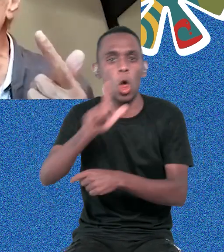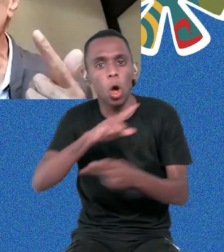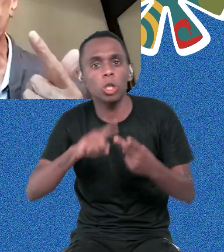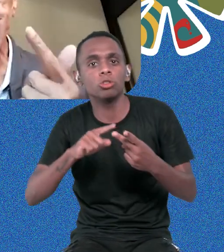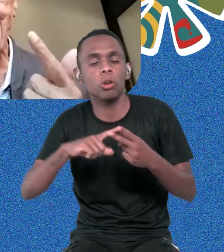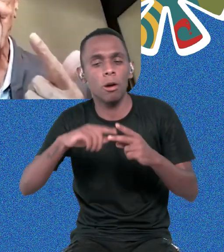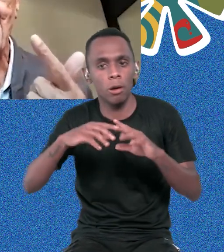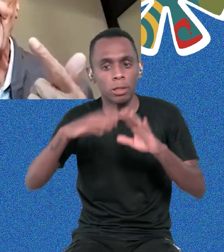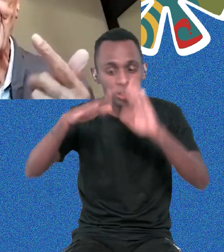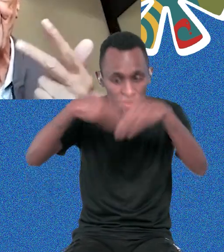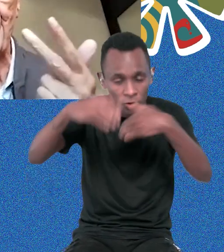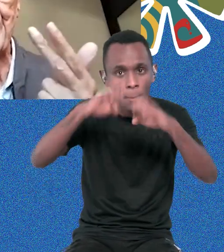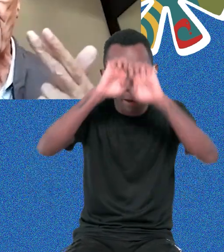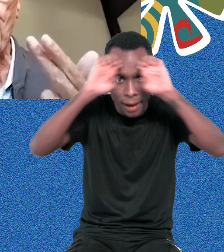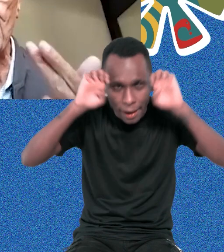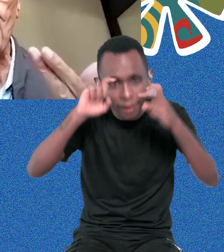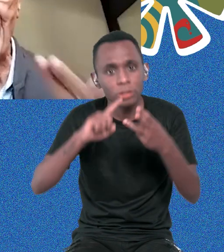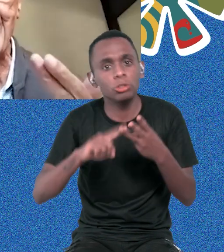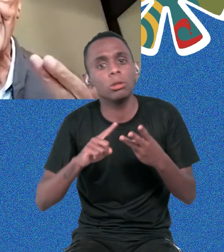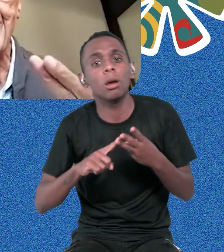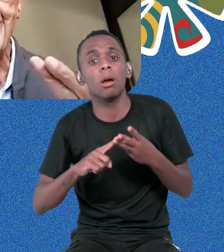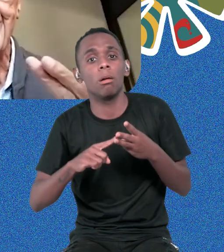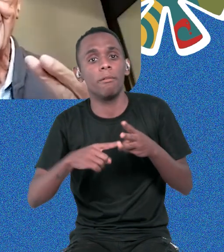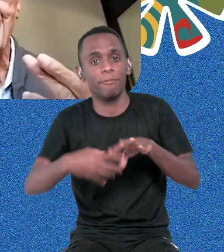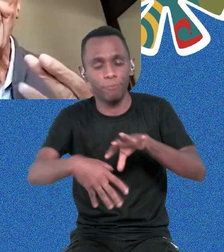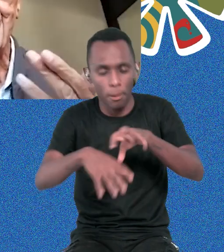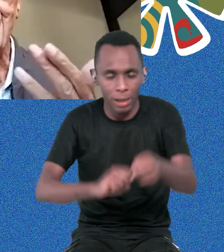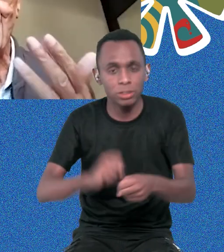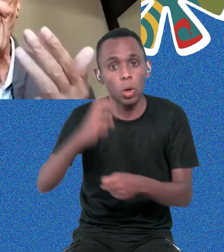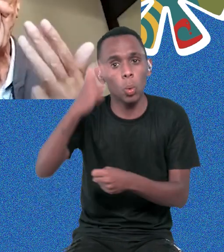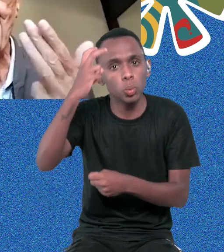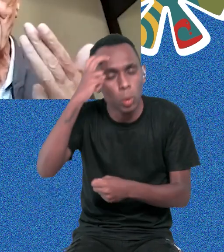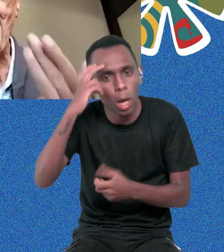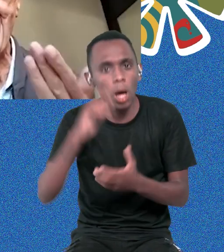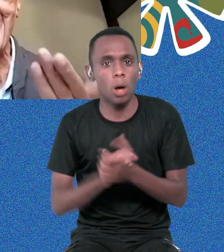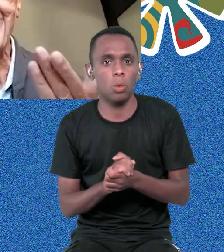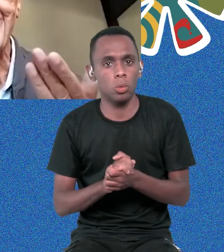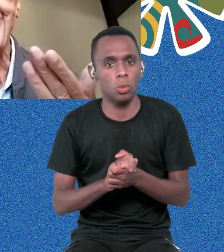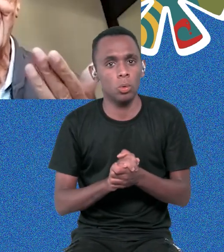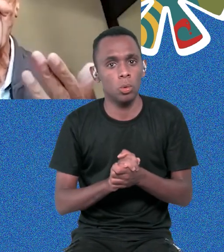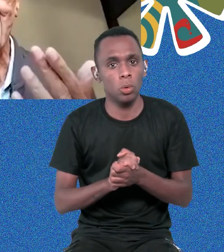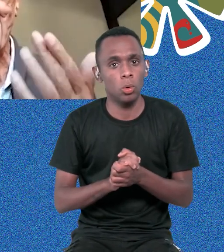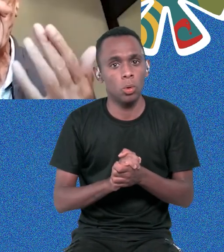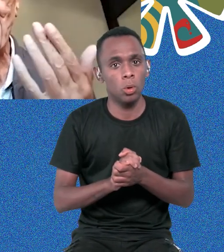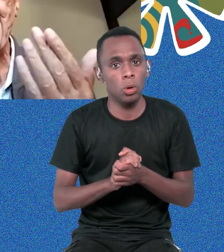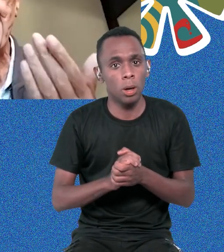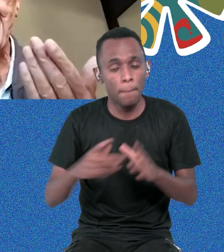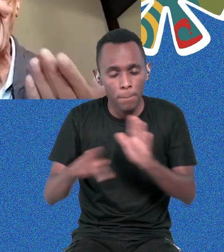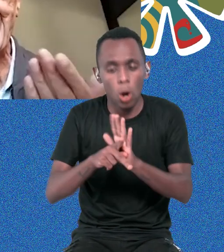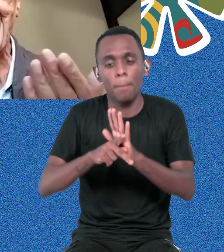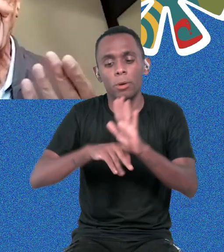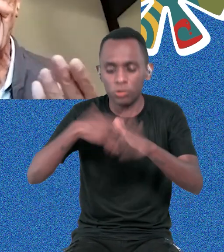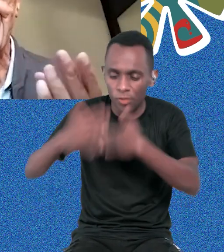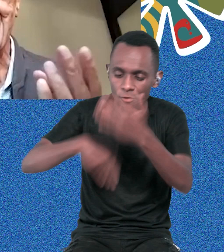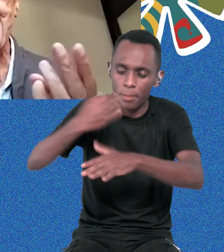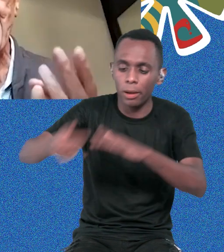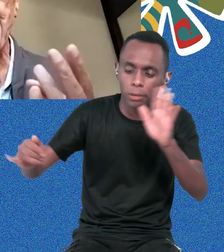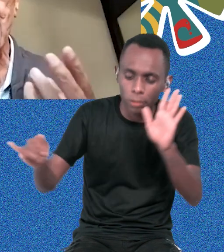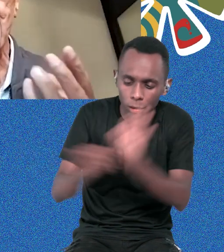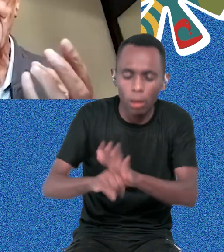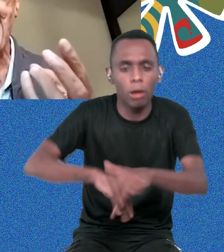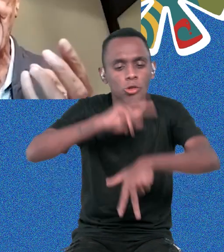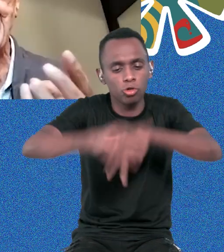ética. Sim, formação cultural, formação moral, formação identitária,